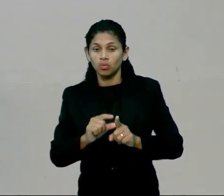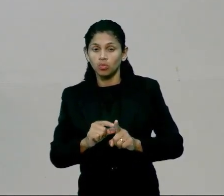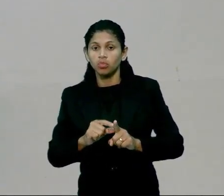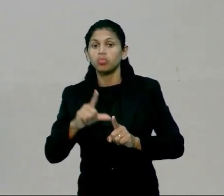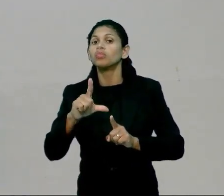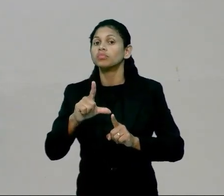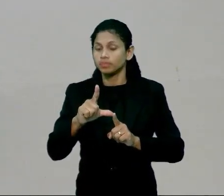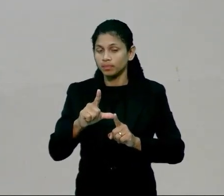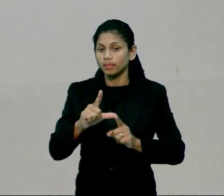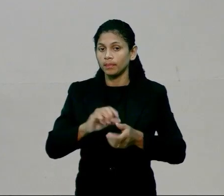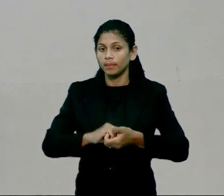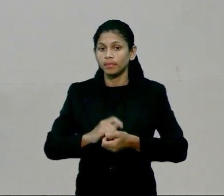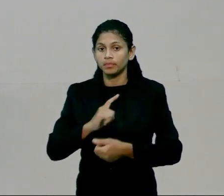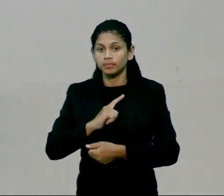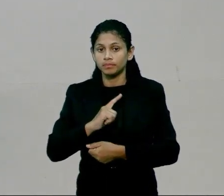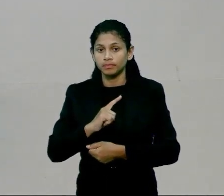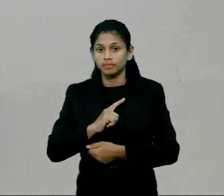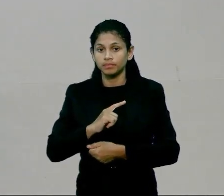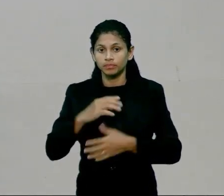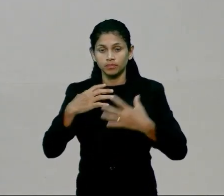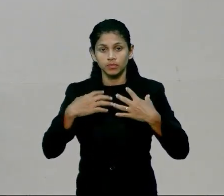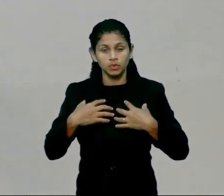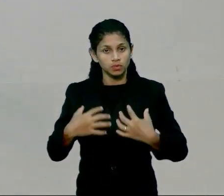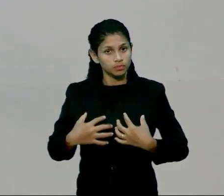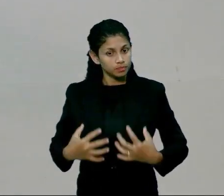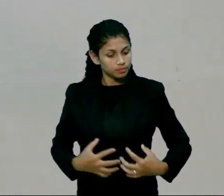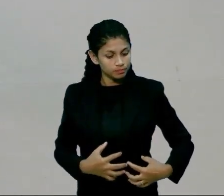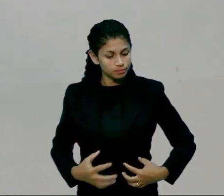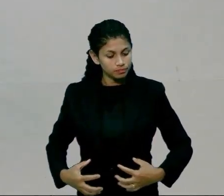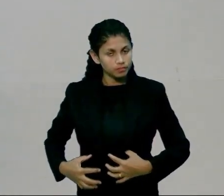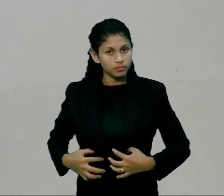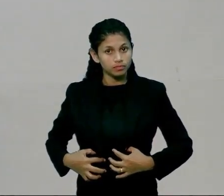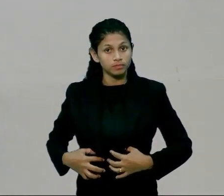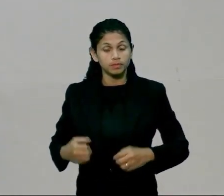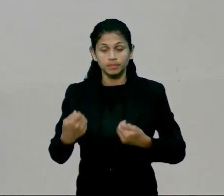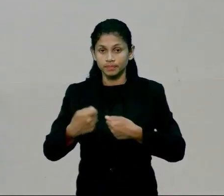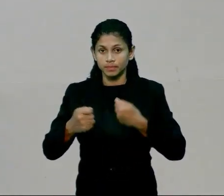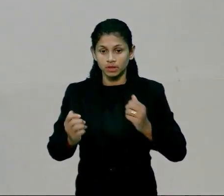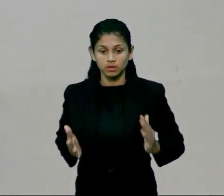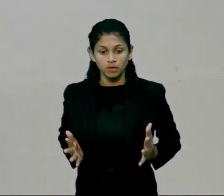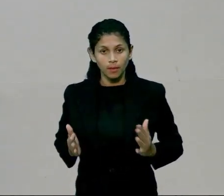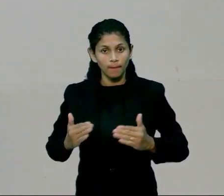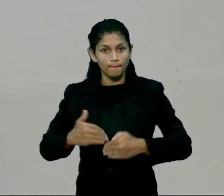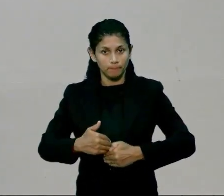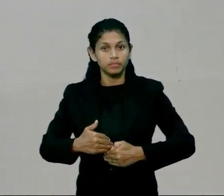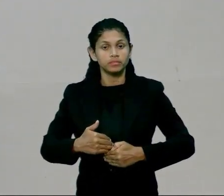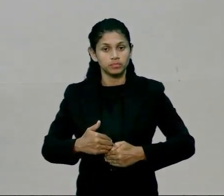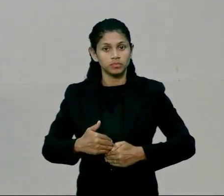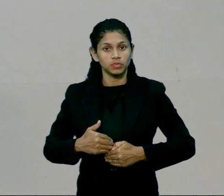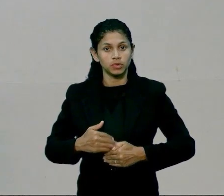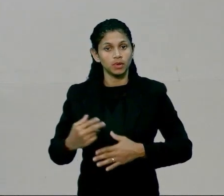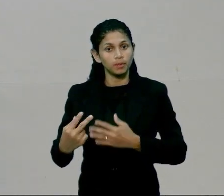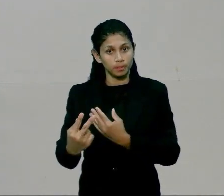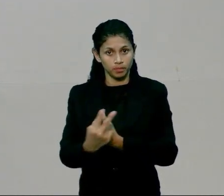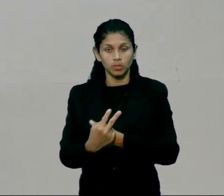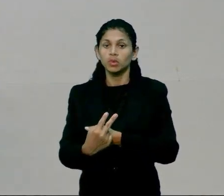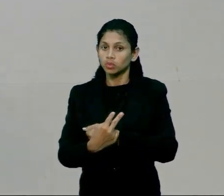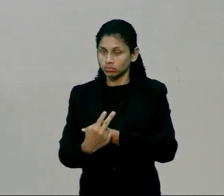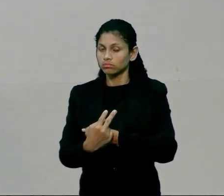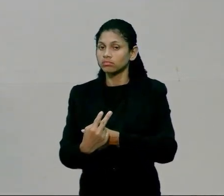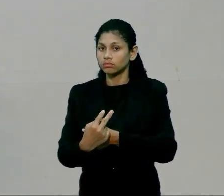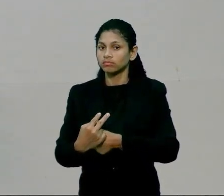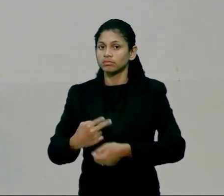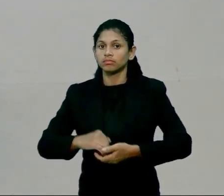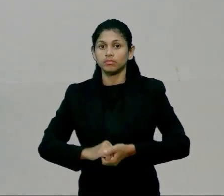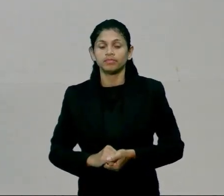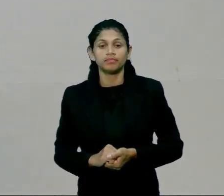proteção, porque aqui temos órgãos vitais. Então, o corpo, estruturalmente, ele se protegeu de tipo, eu vou colocar uma carapaça aqui, um escudo, que é para proteger o corpo.